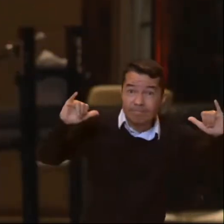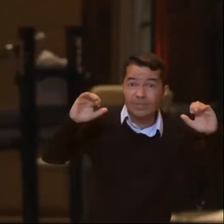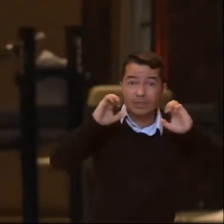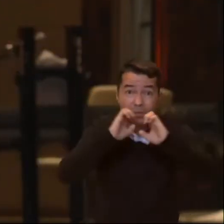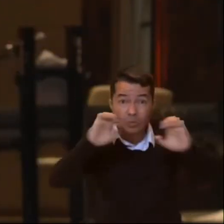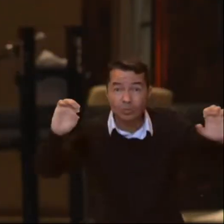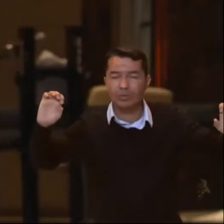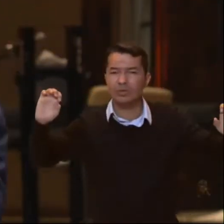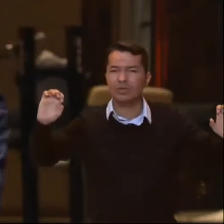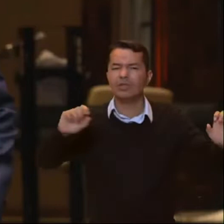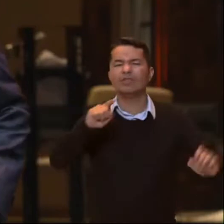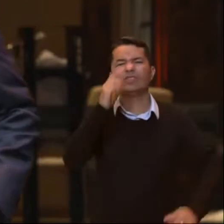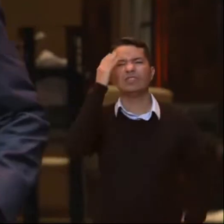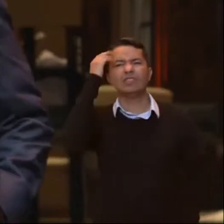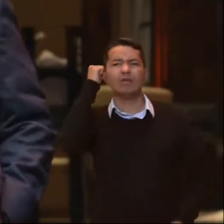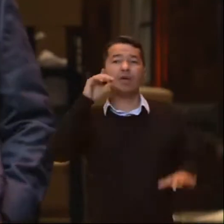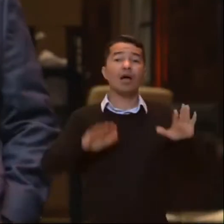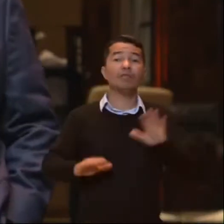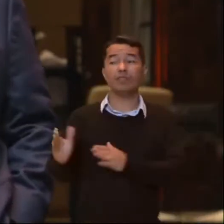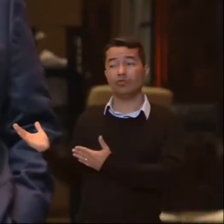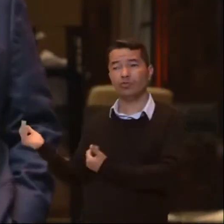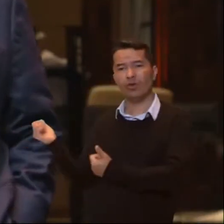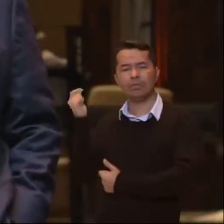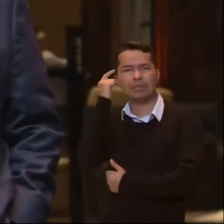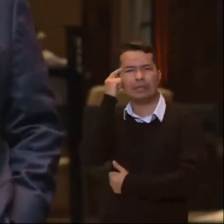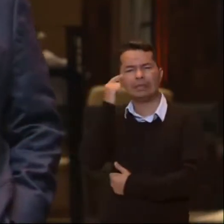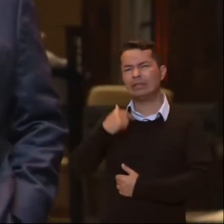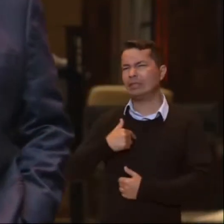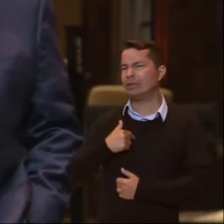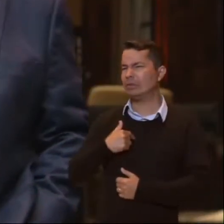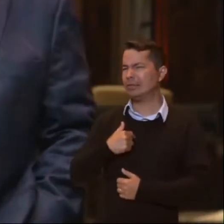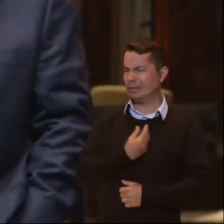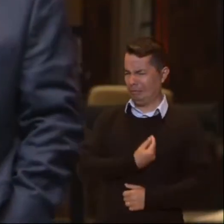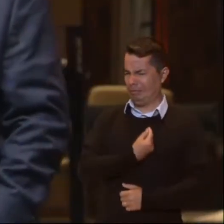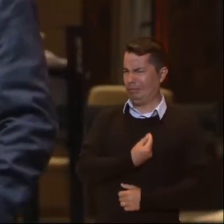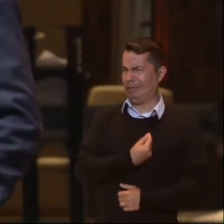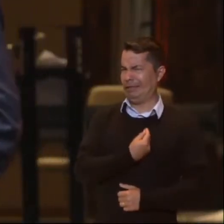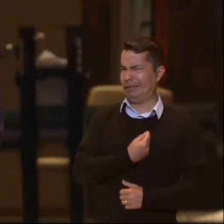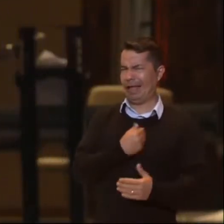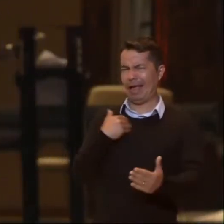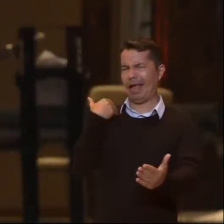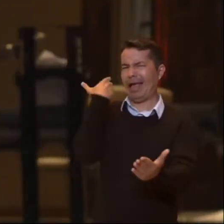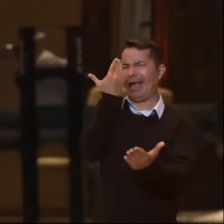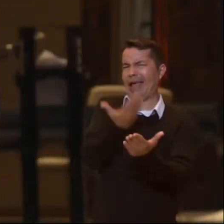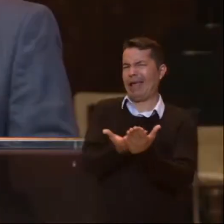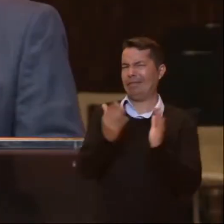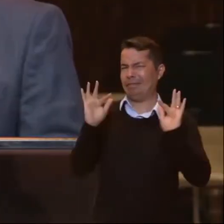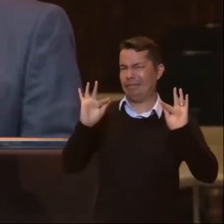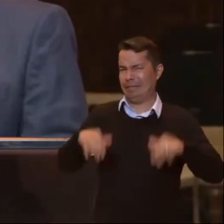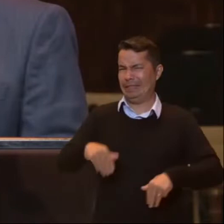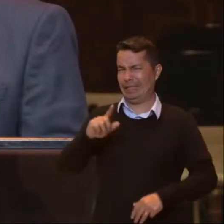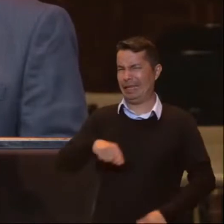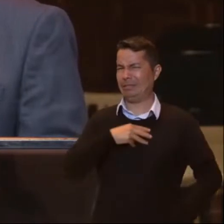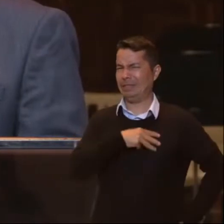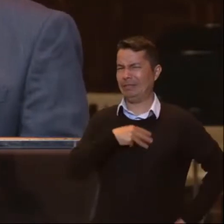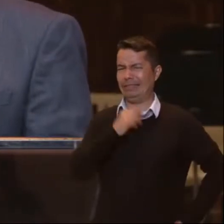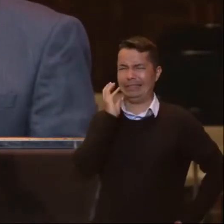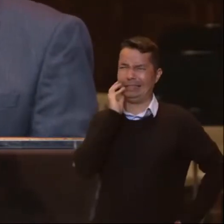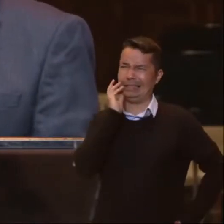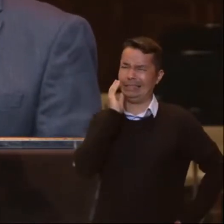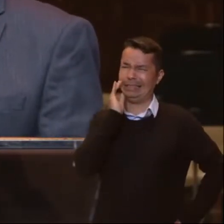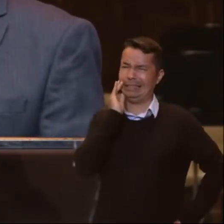são depois, se entendem o chamado. Mas alguns dizem: não sei se é isso, mas